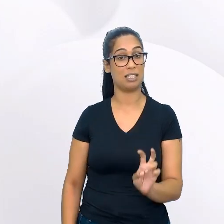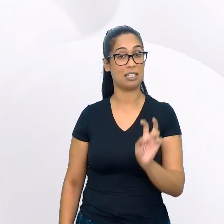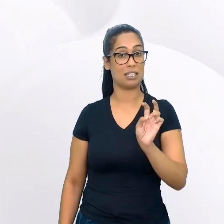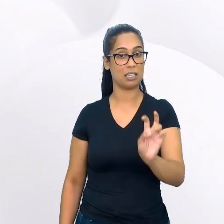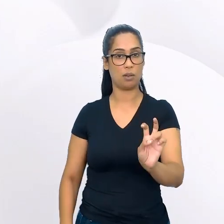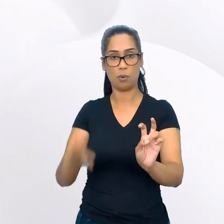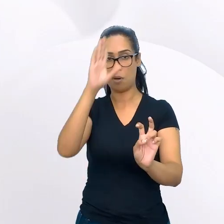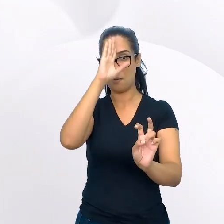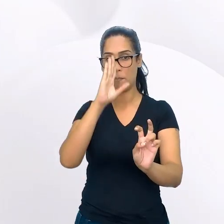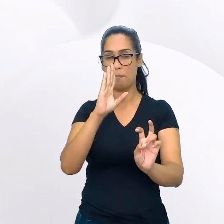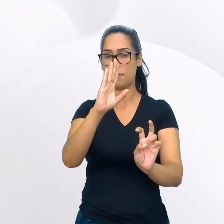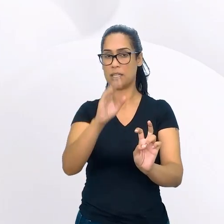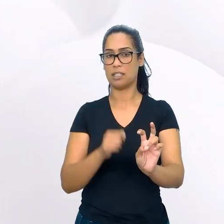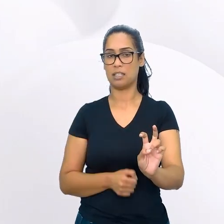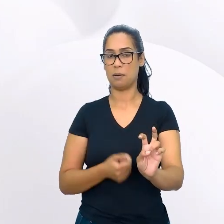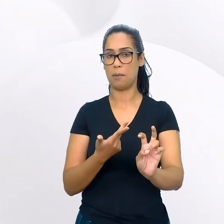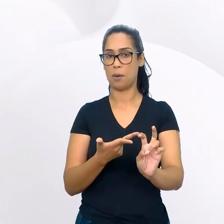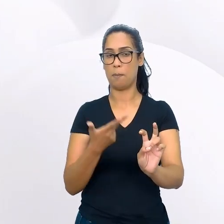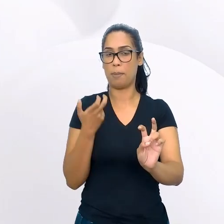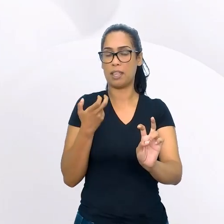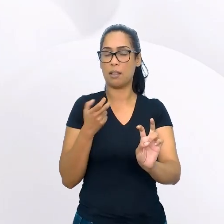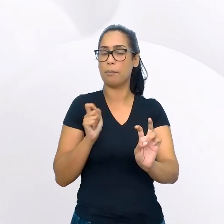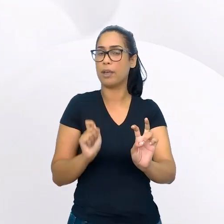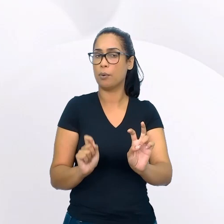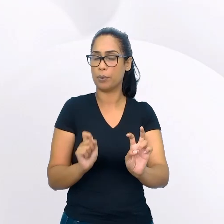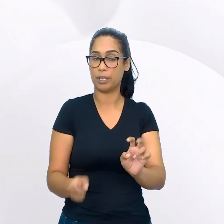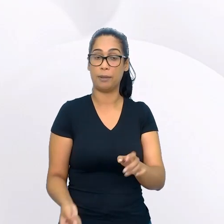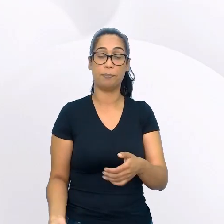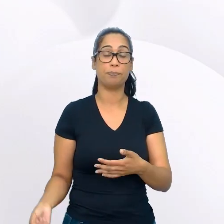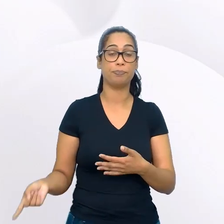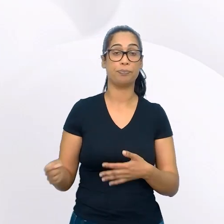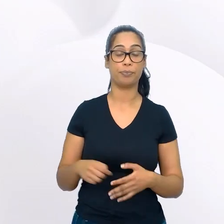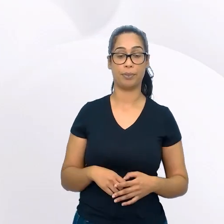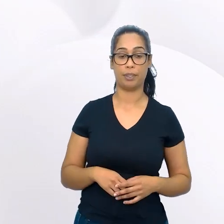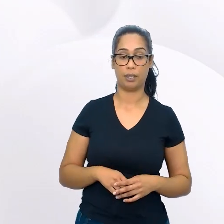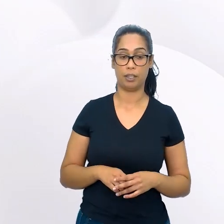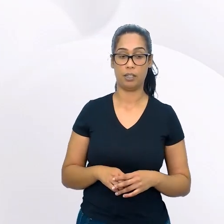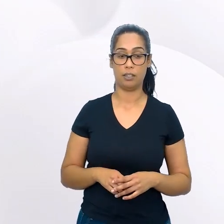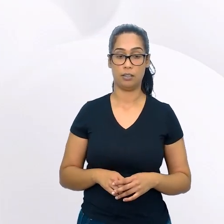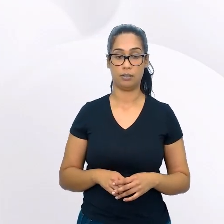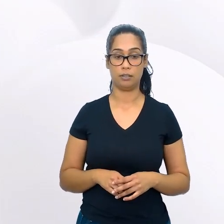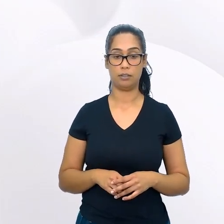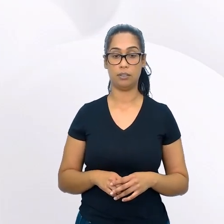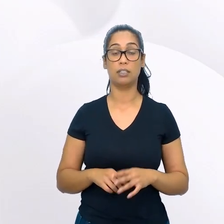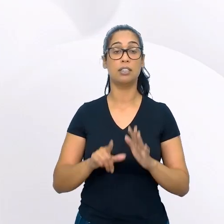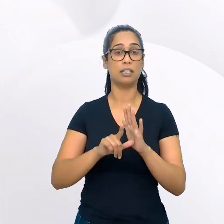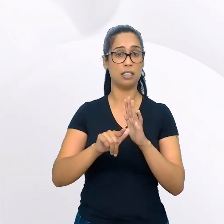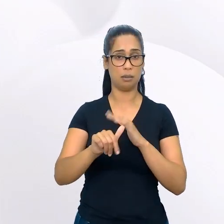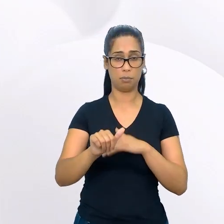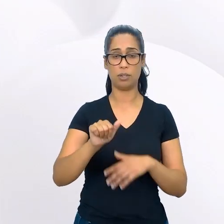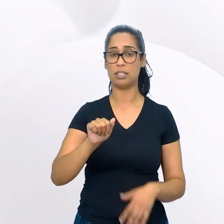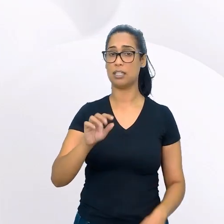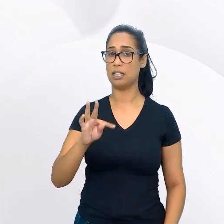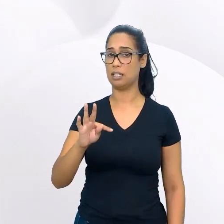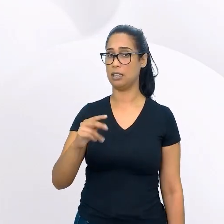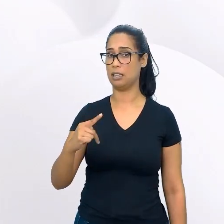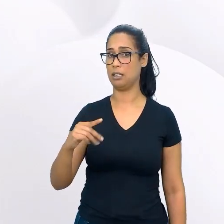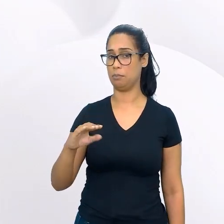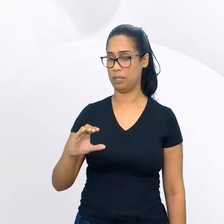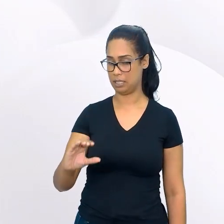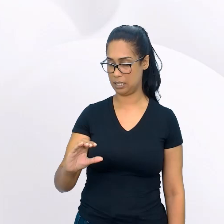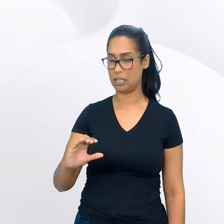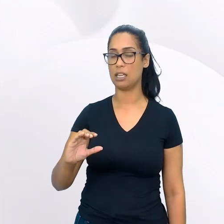traz então nós temos o primeiro assim ela será abordada também na nossa próxima né a TPC